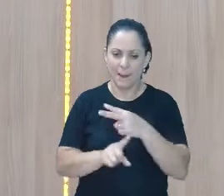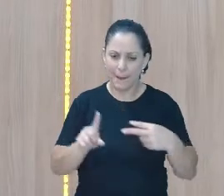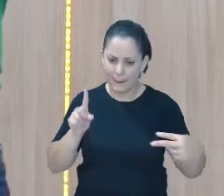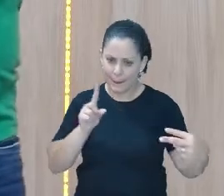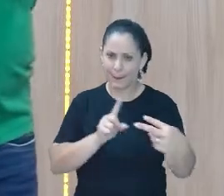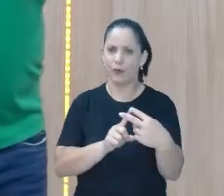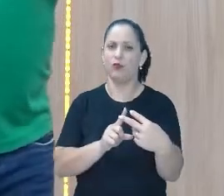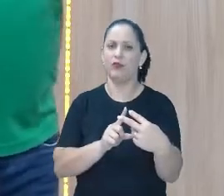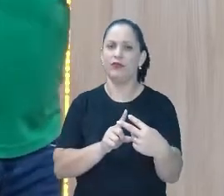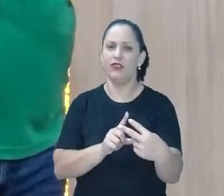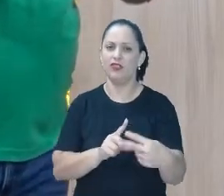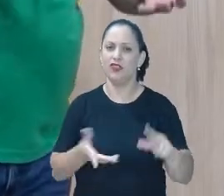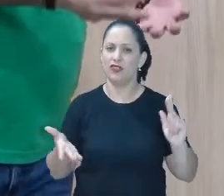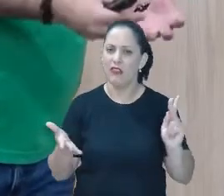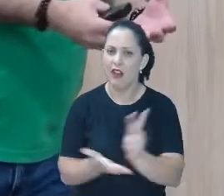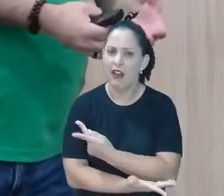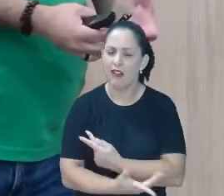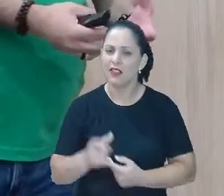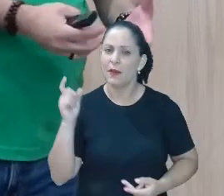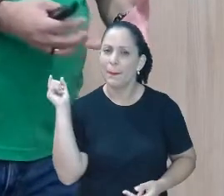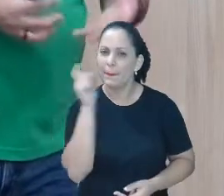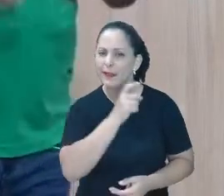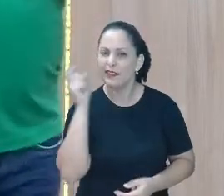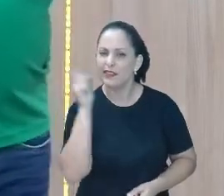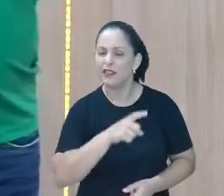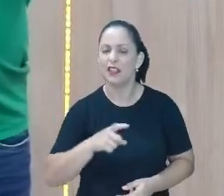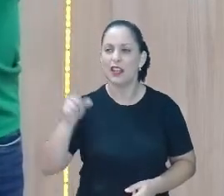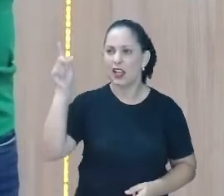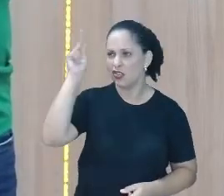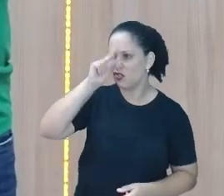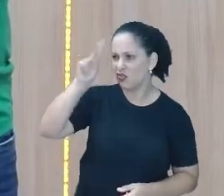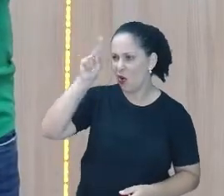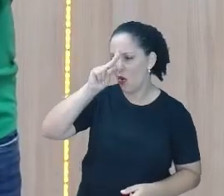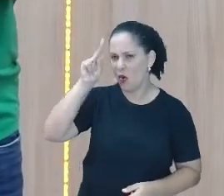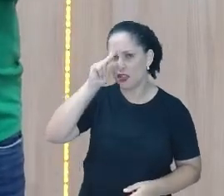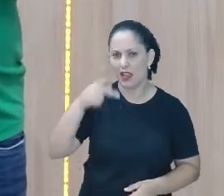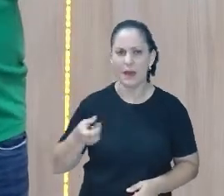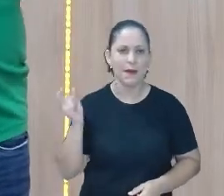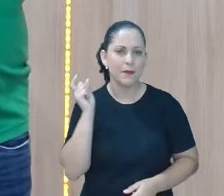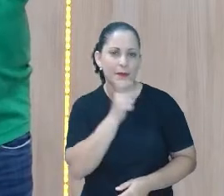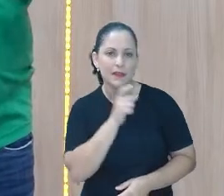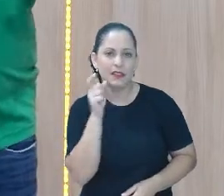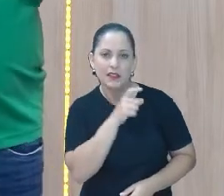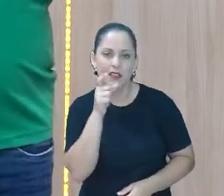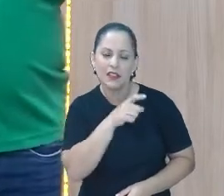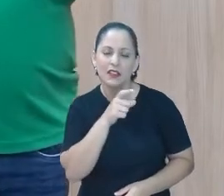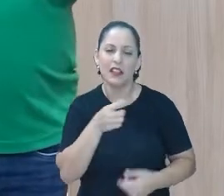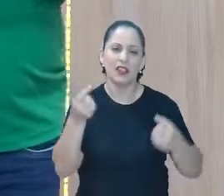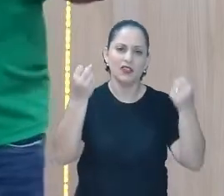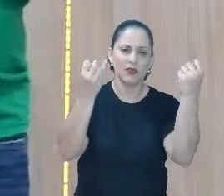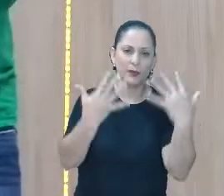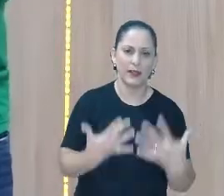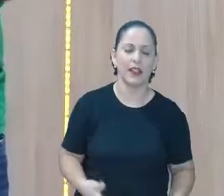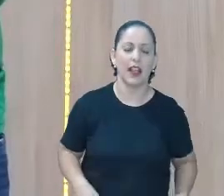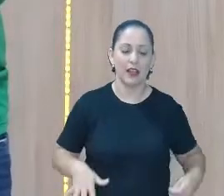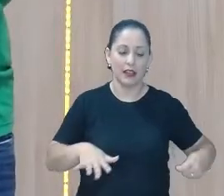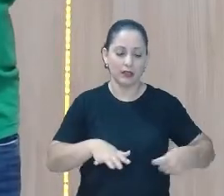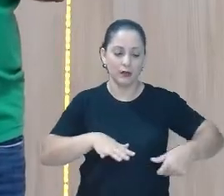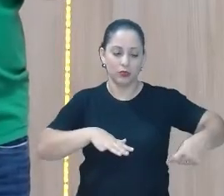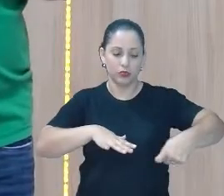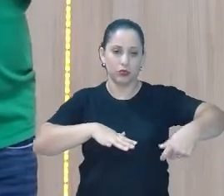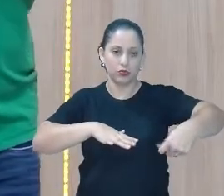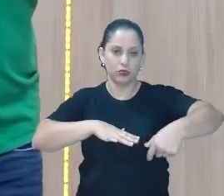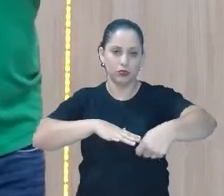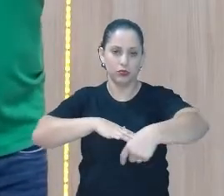visões, né, falseadas da história, sob a ótica de que aquelas visões que